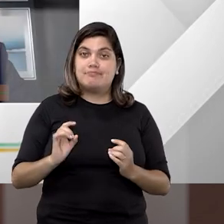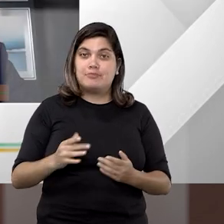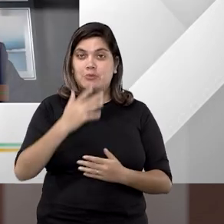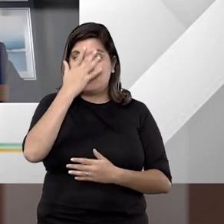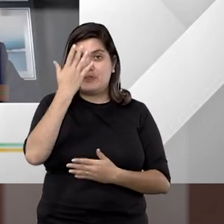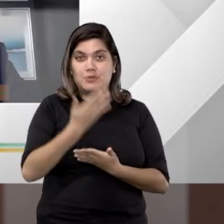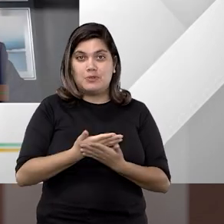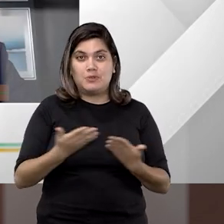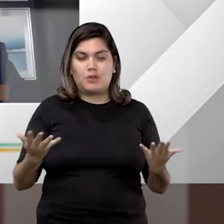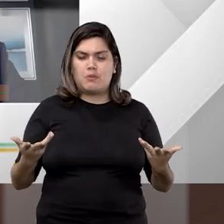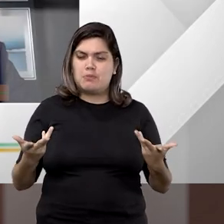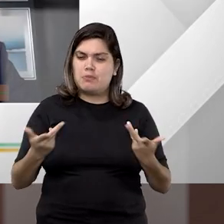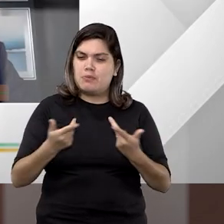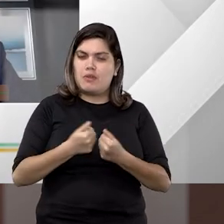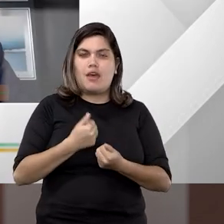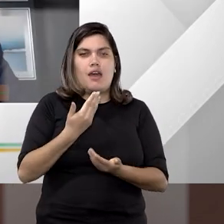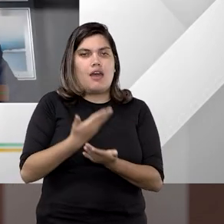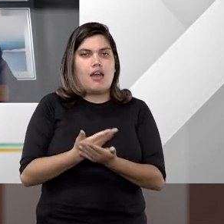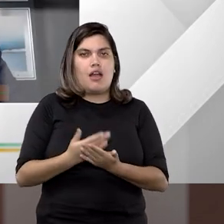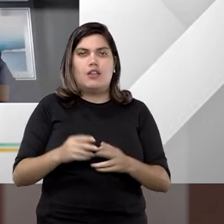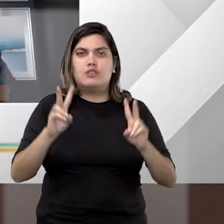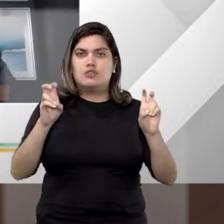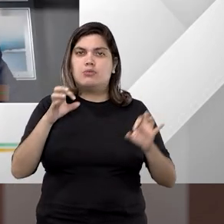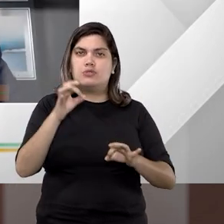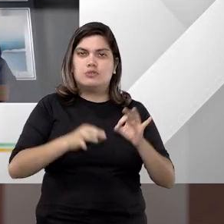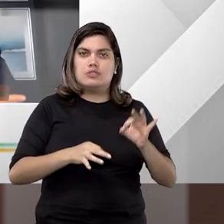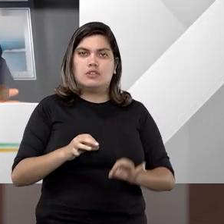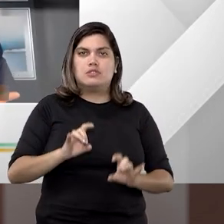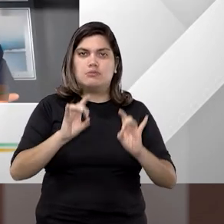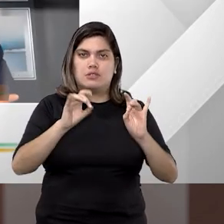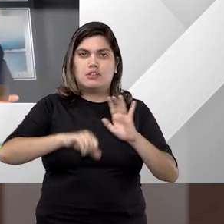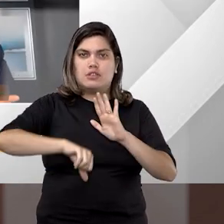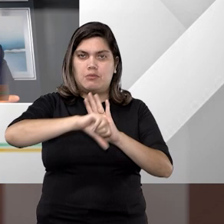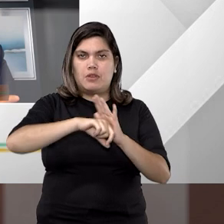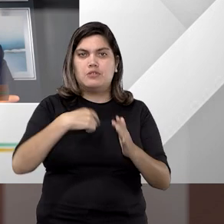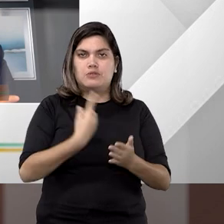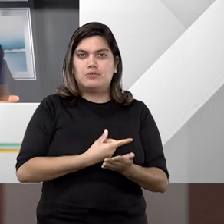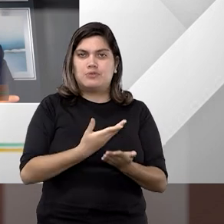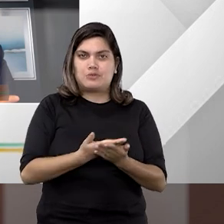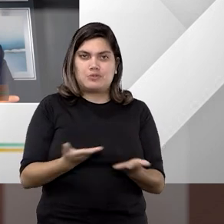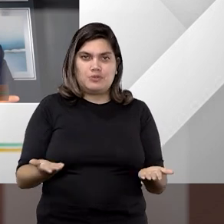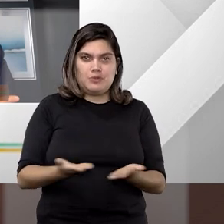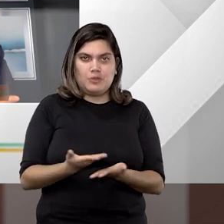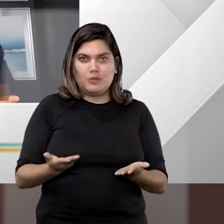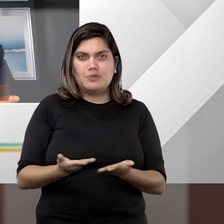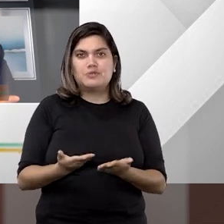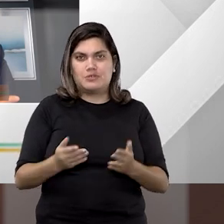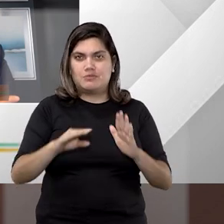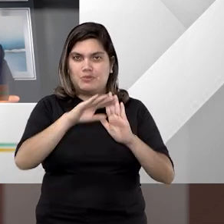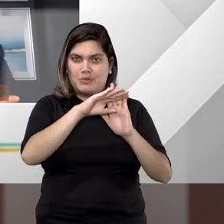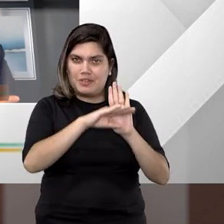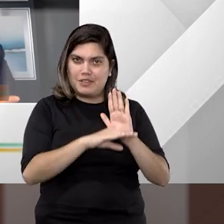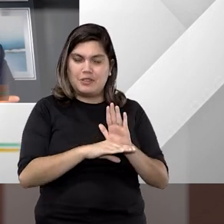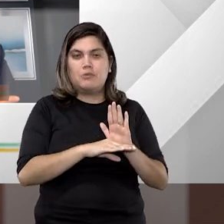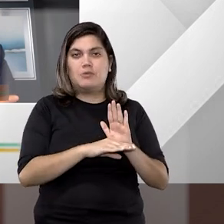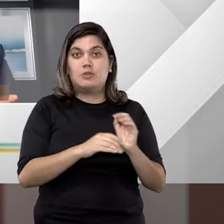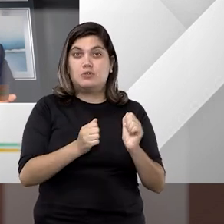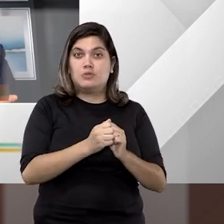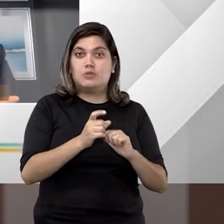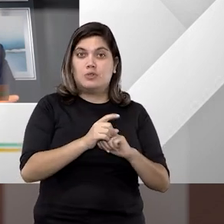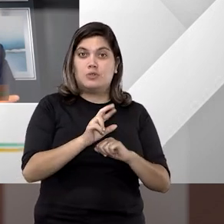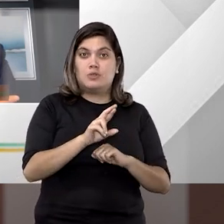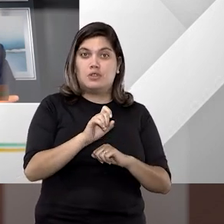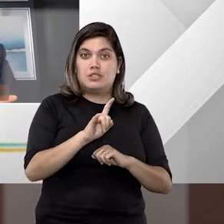é isso pessoal uma excelente brilhante aula e sobre juizados especiais criminais que nós tivemos hoje aqui não entender direito